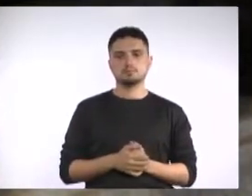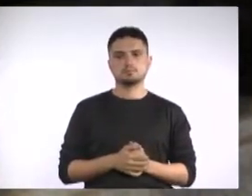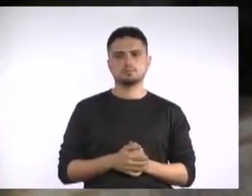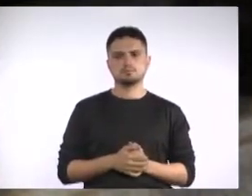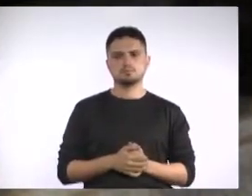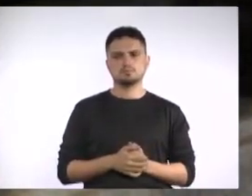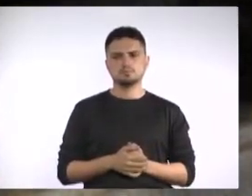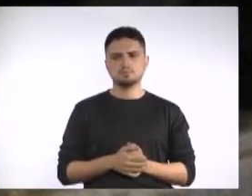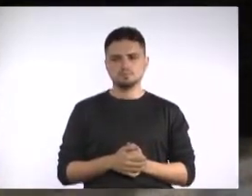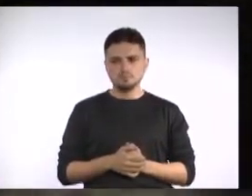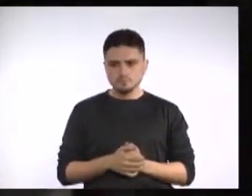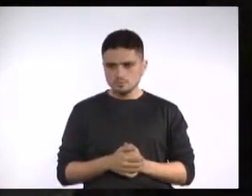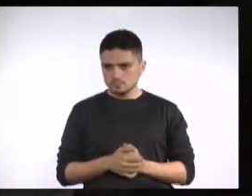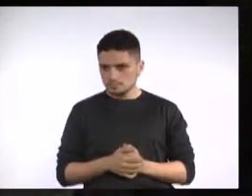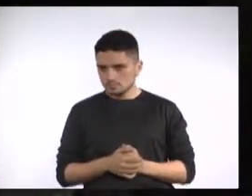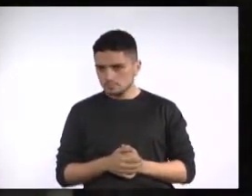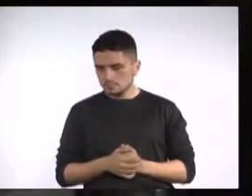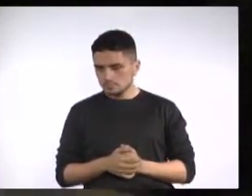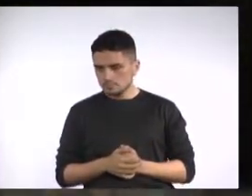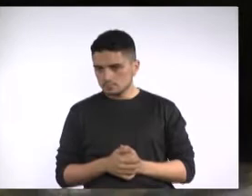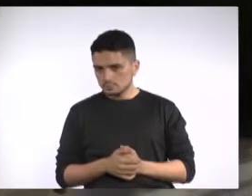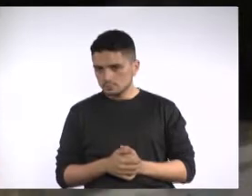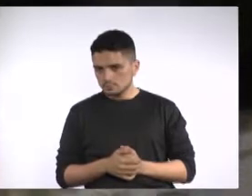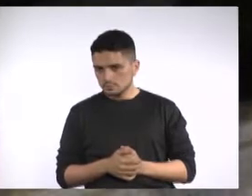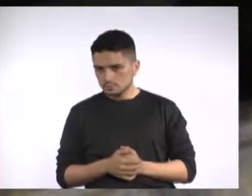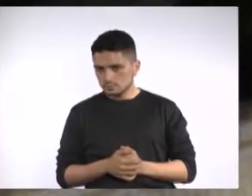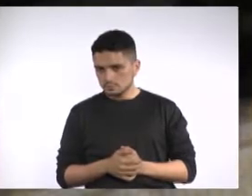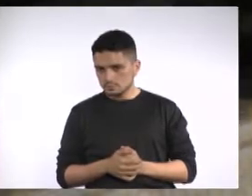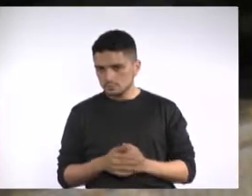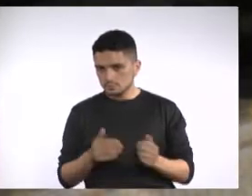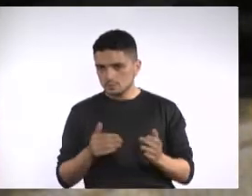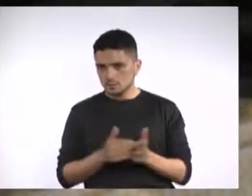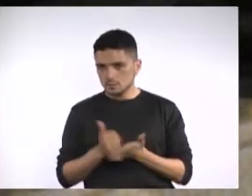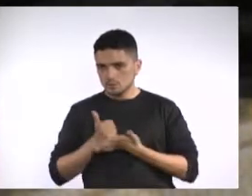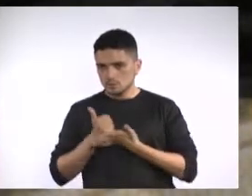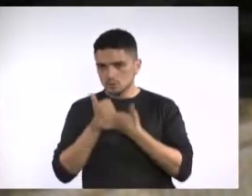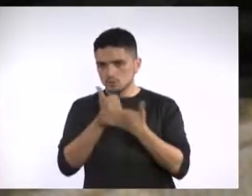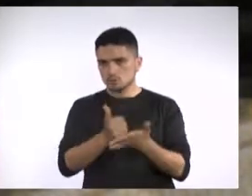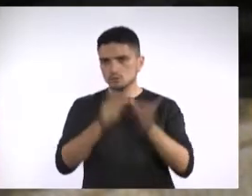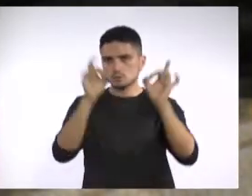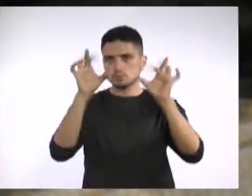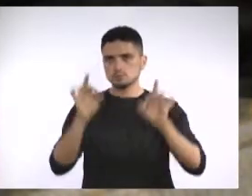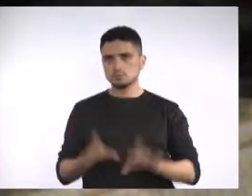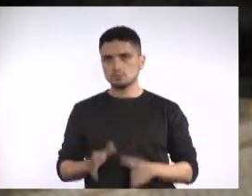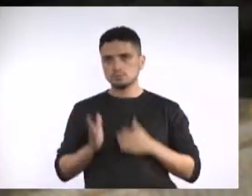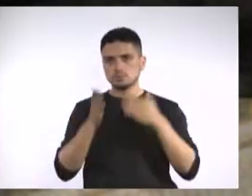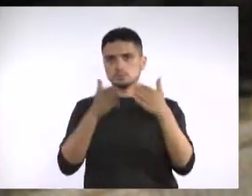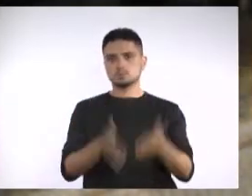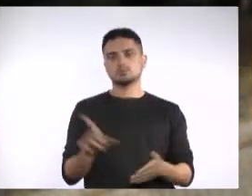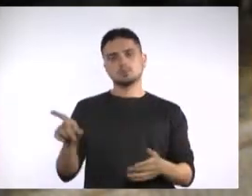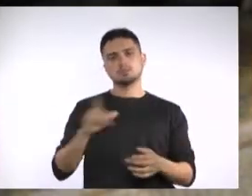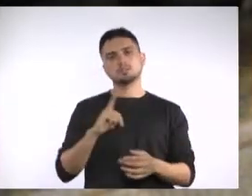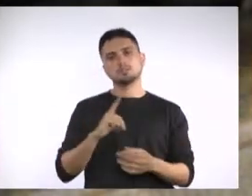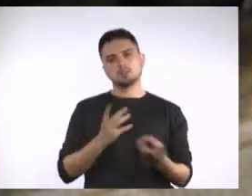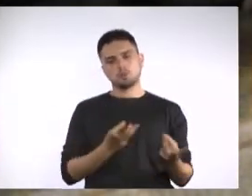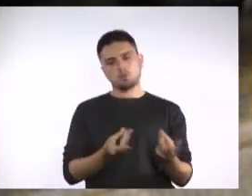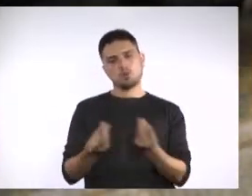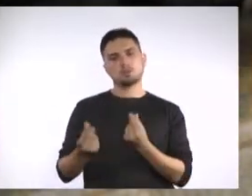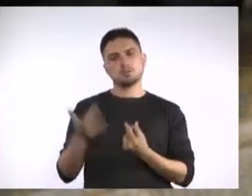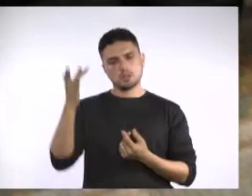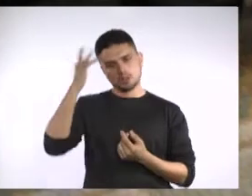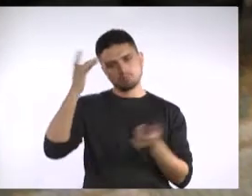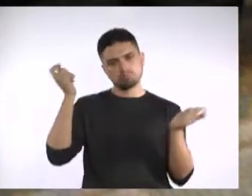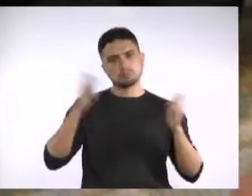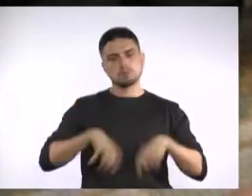civis, até a chegada do socorro especializado, mas eles estão qualificados para esse serviço, por isso a gente está apresentando essa emenda,